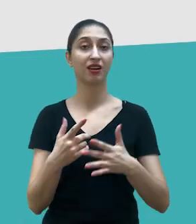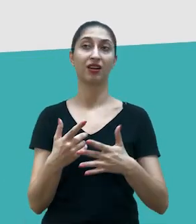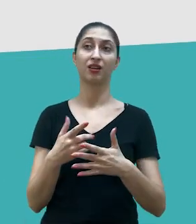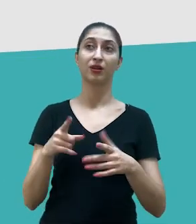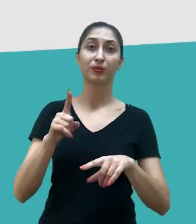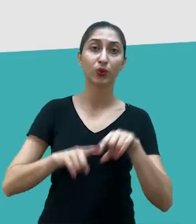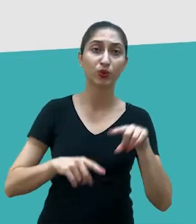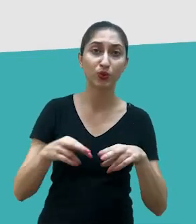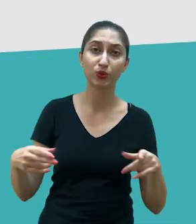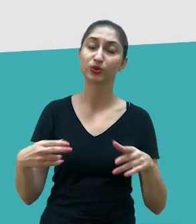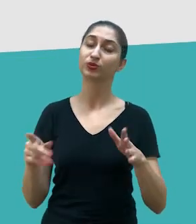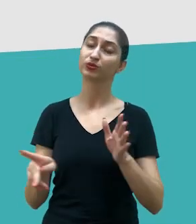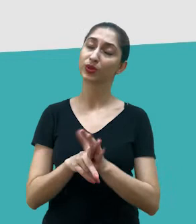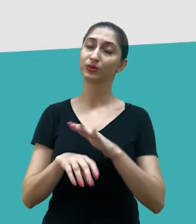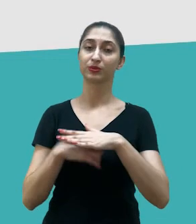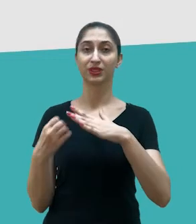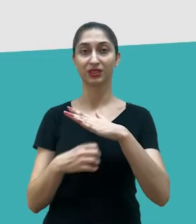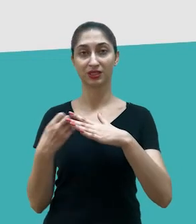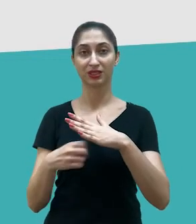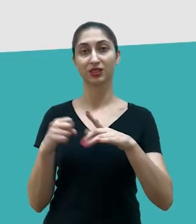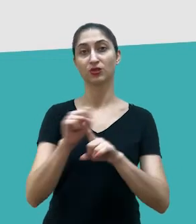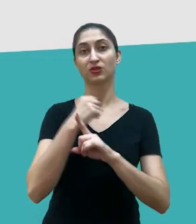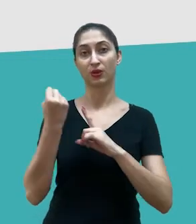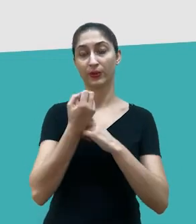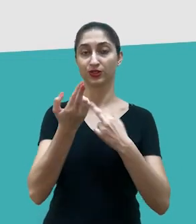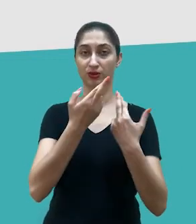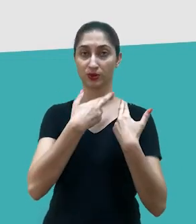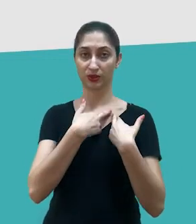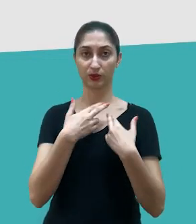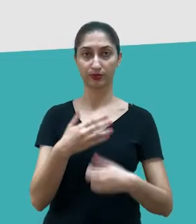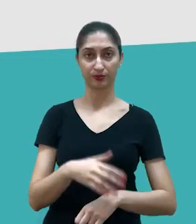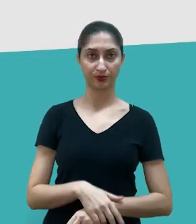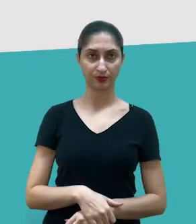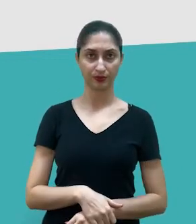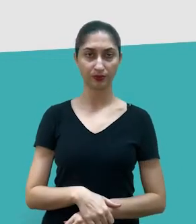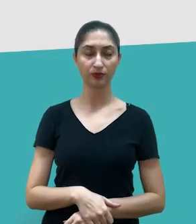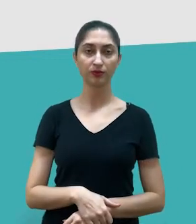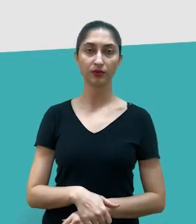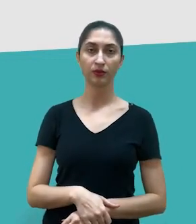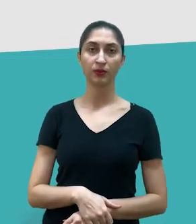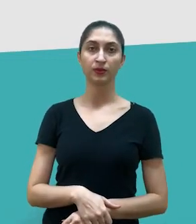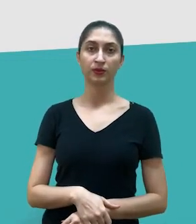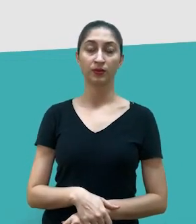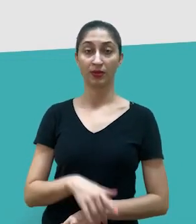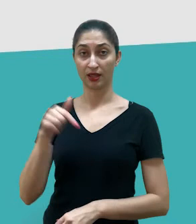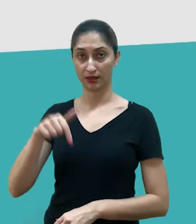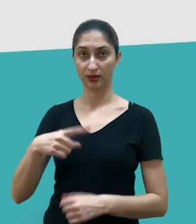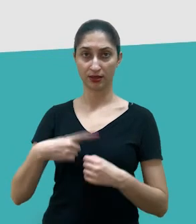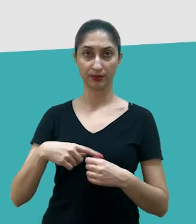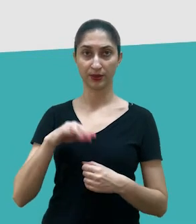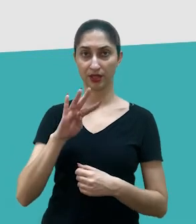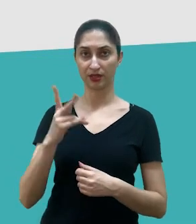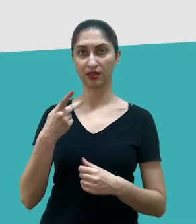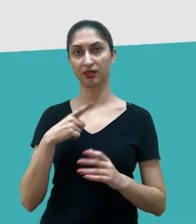são socialmente responsáveis. E aí nós temos, em Belo Horizonte,